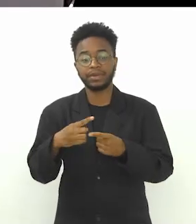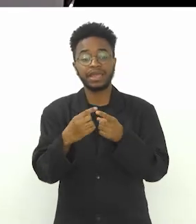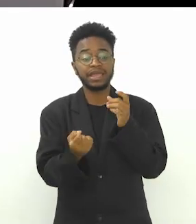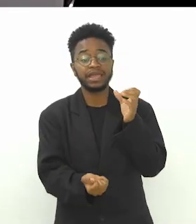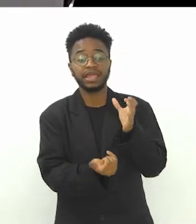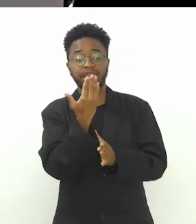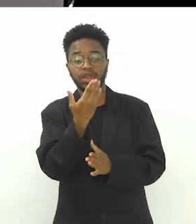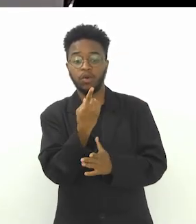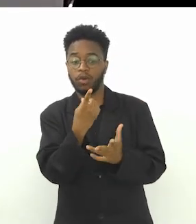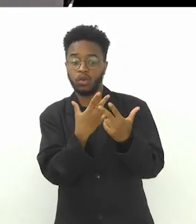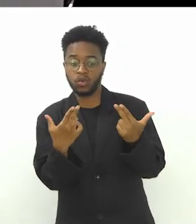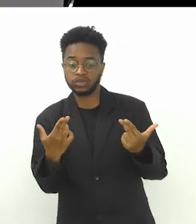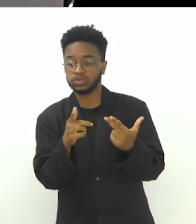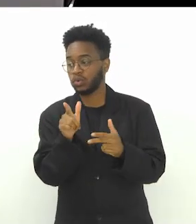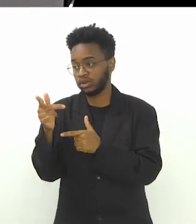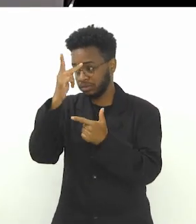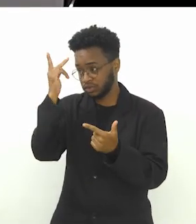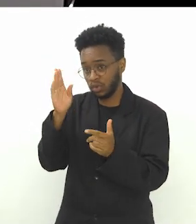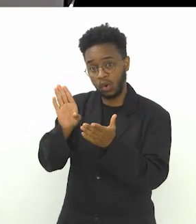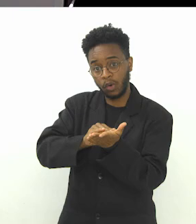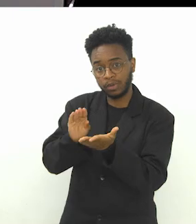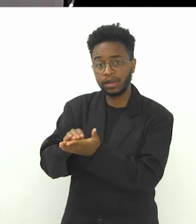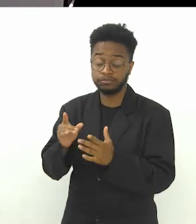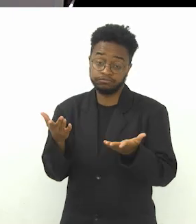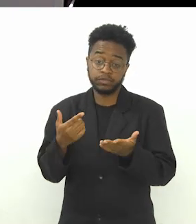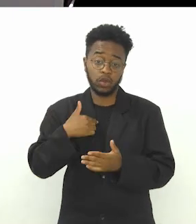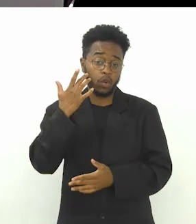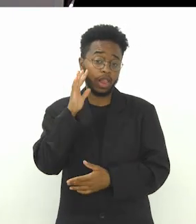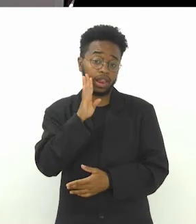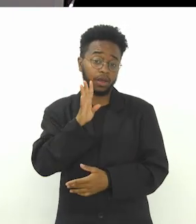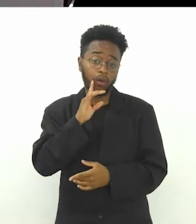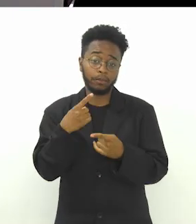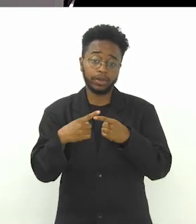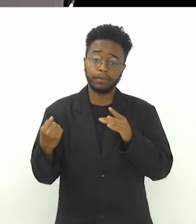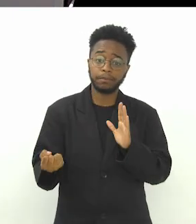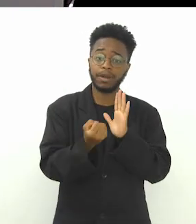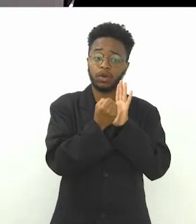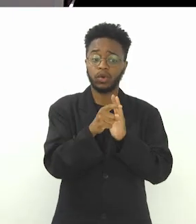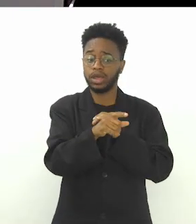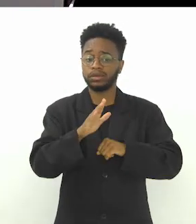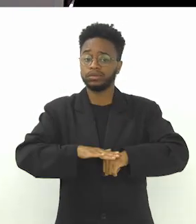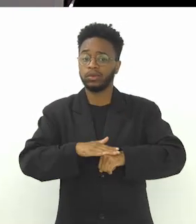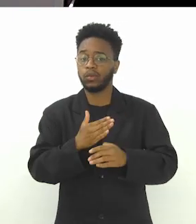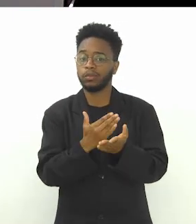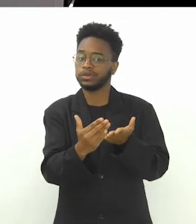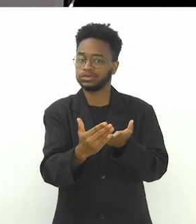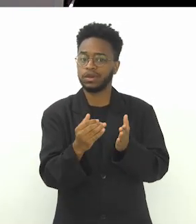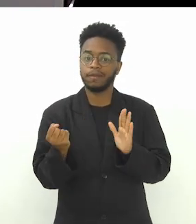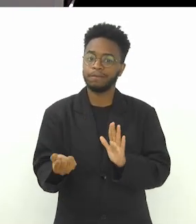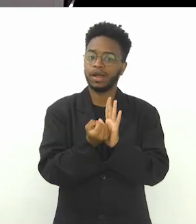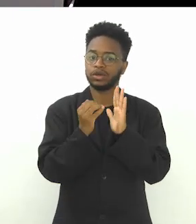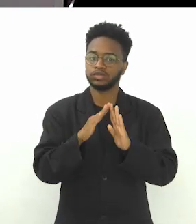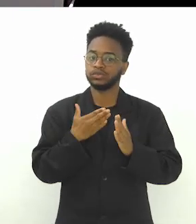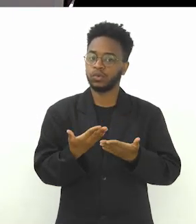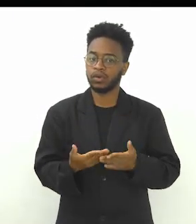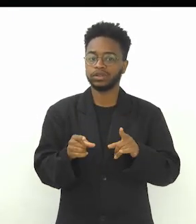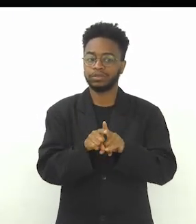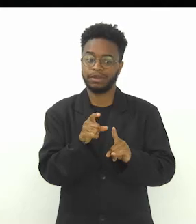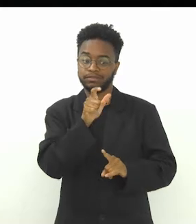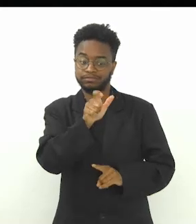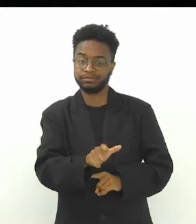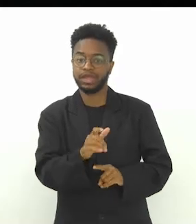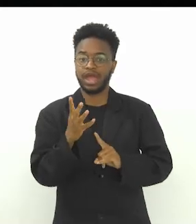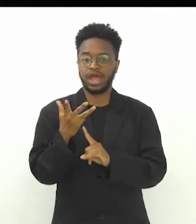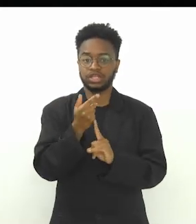produto, no ano seguinte todo mundo usa. Não, mas eu acho legal porque vai ficar marcado, né? Vai ficar marcado para a escola, vai ficar marcado para o